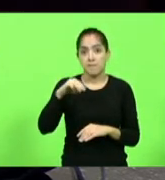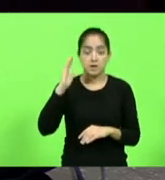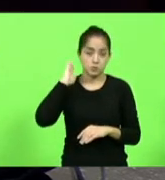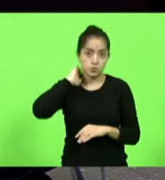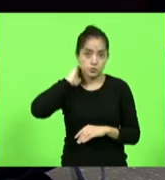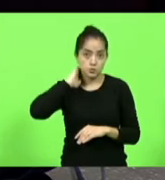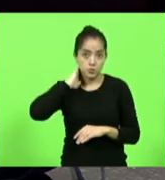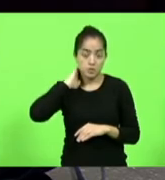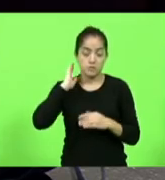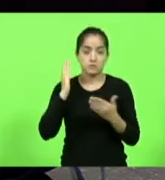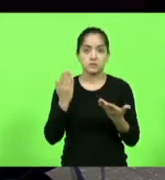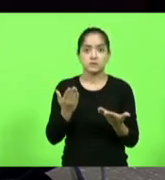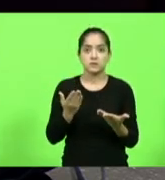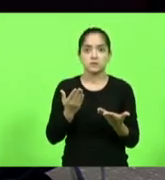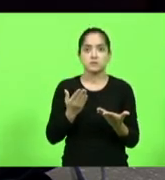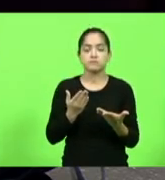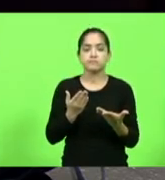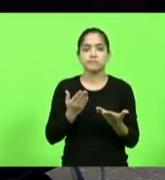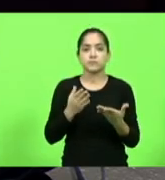Ismael, as escuras.